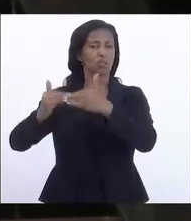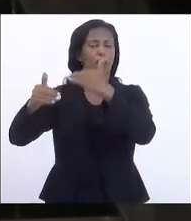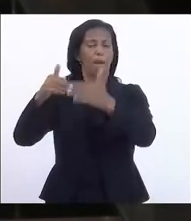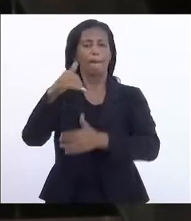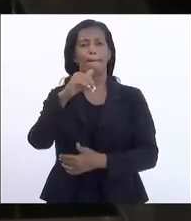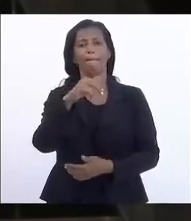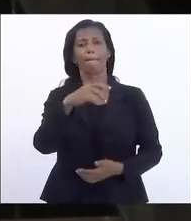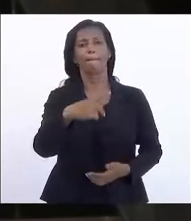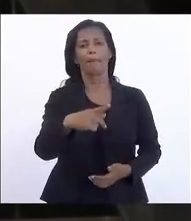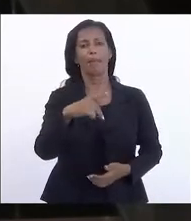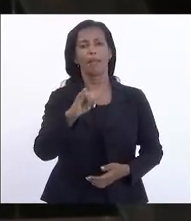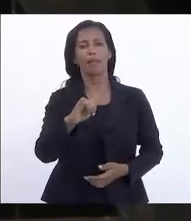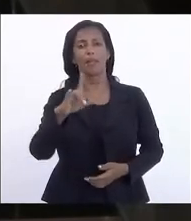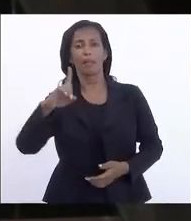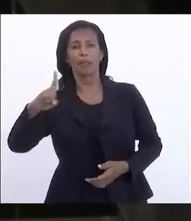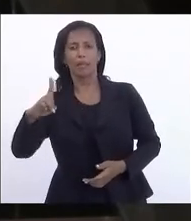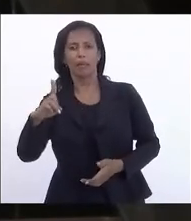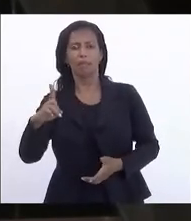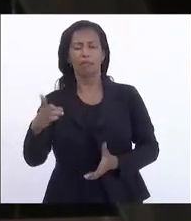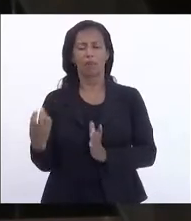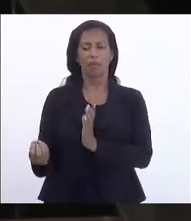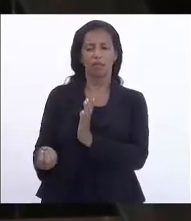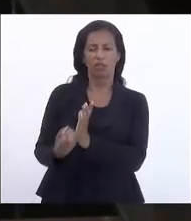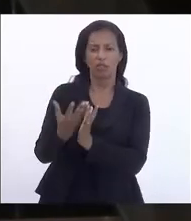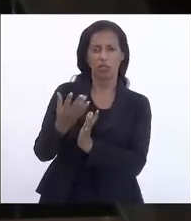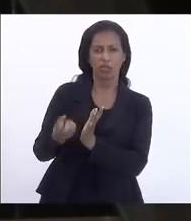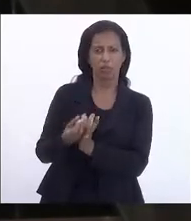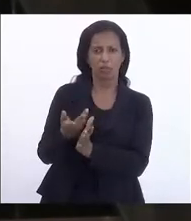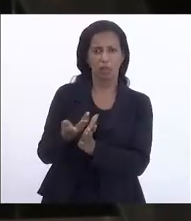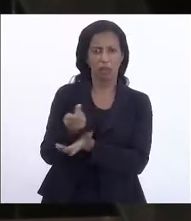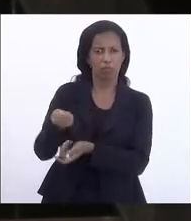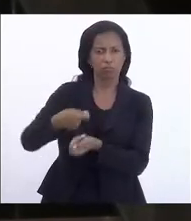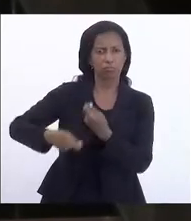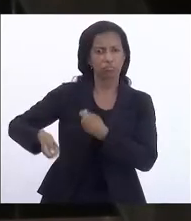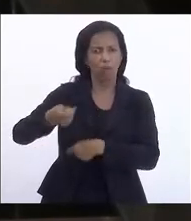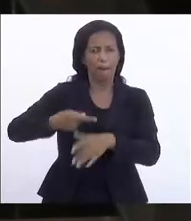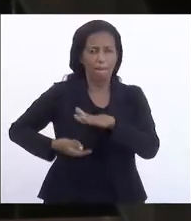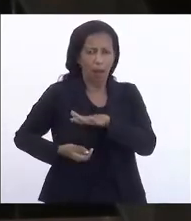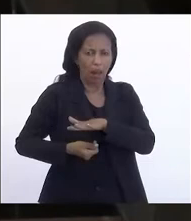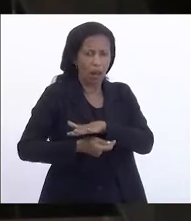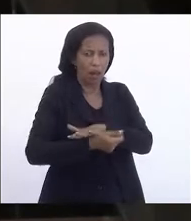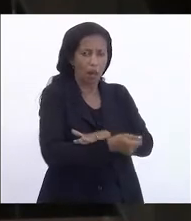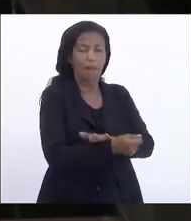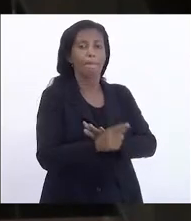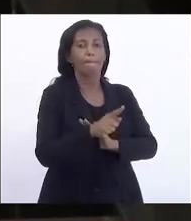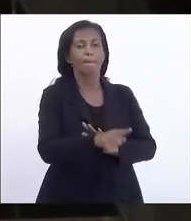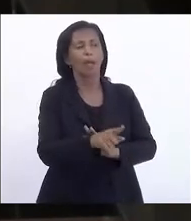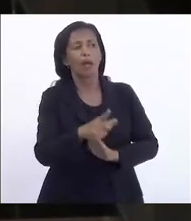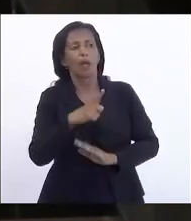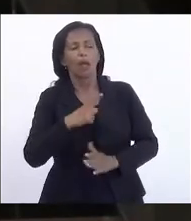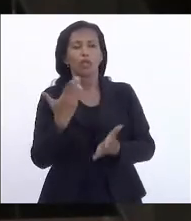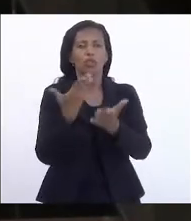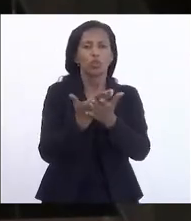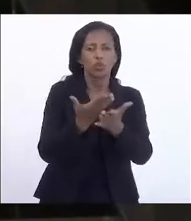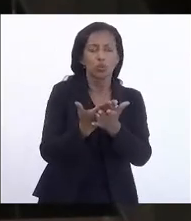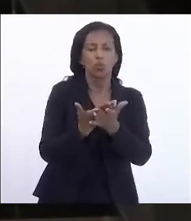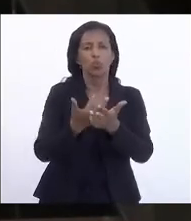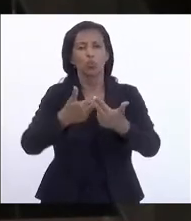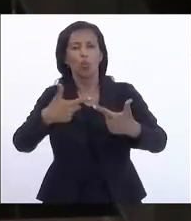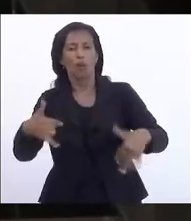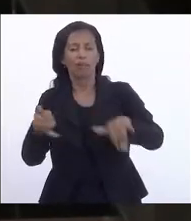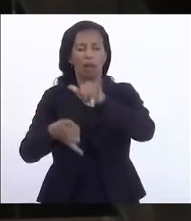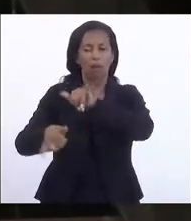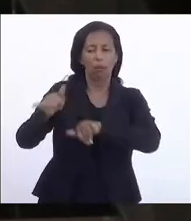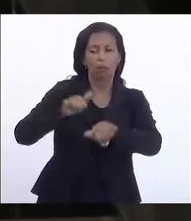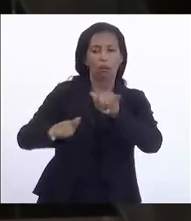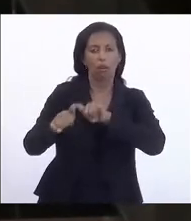&D, ou seja, investimento que as concessionárias fazem para fomentar estudos, pesquisas, qualificar laboratórios,